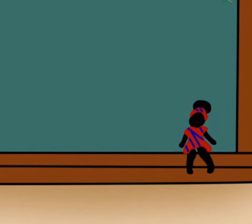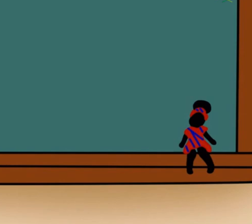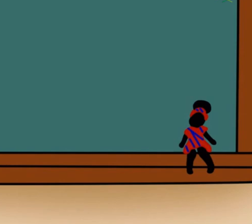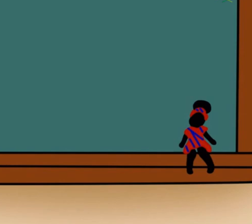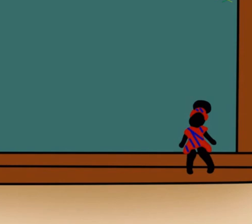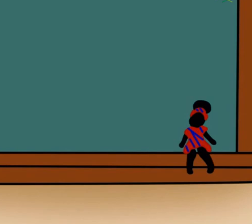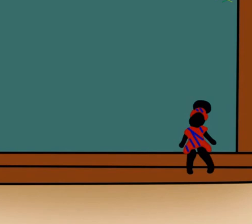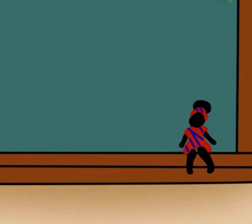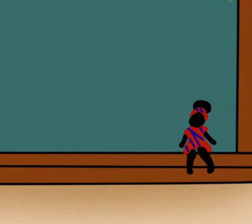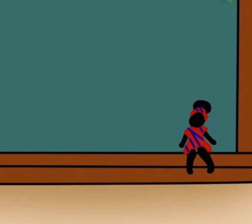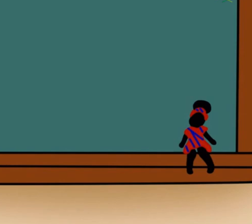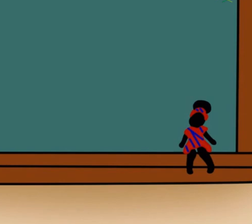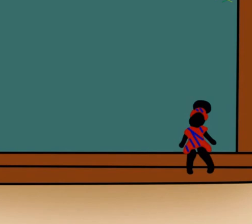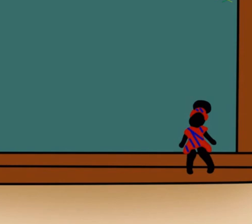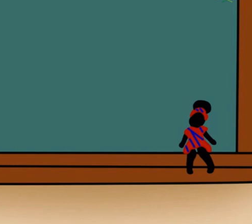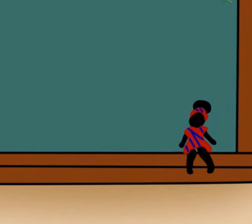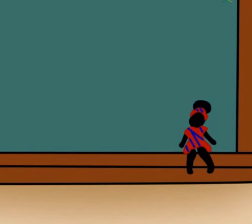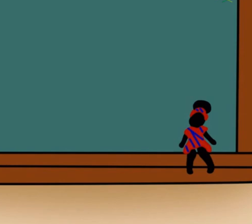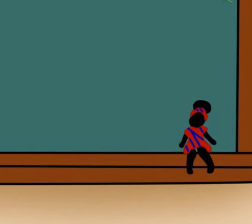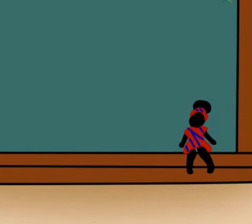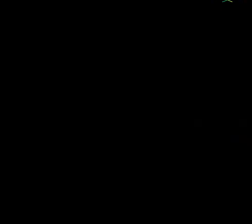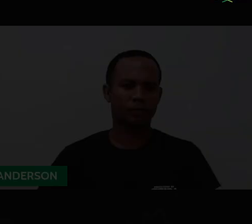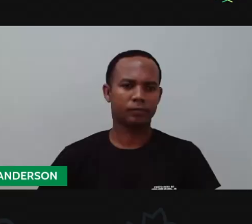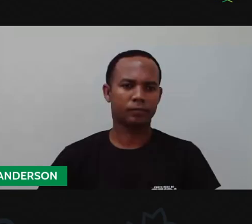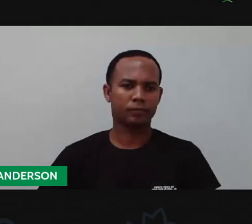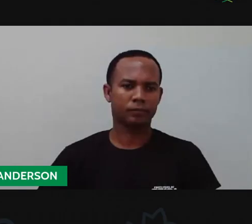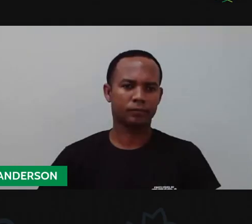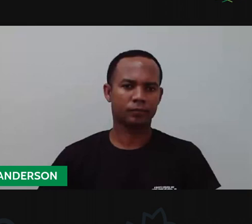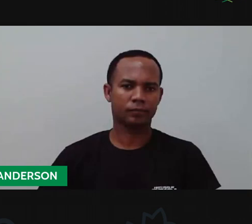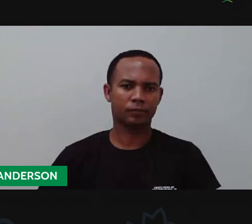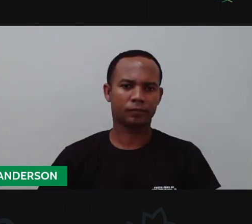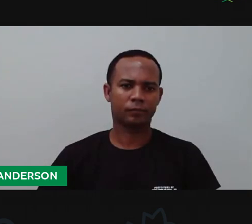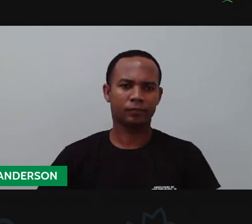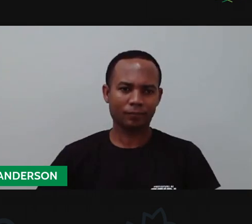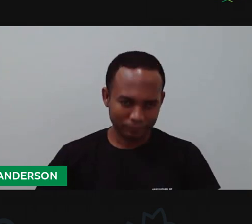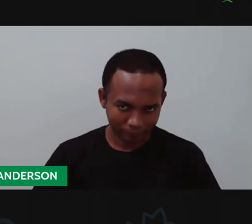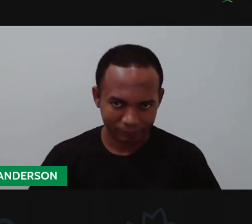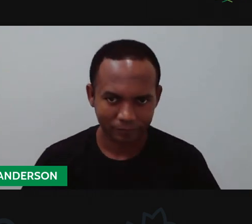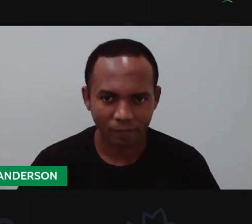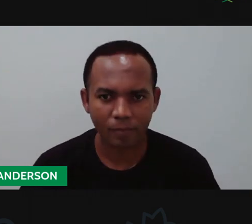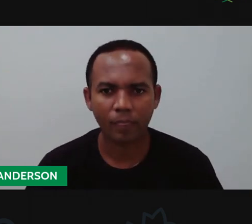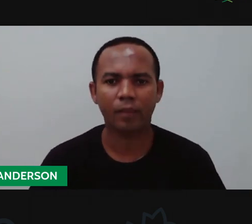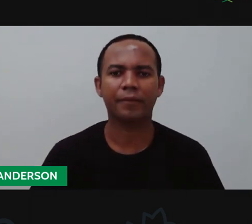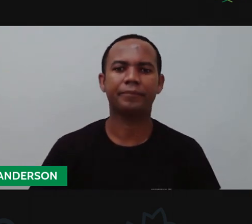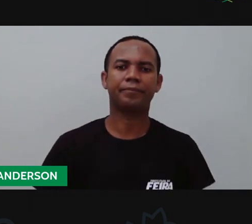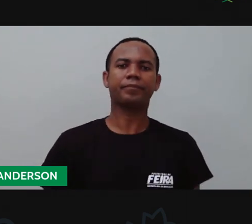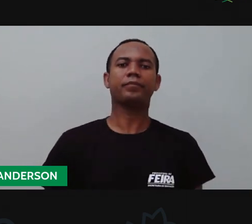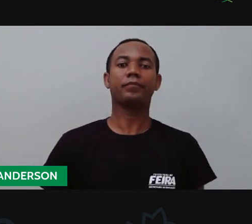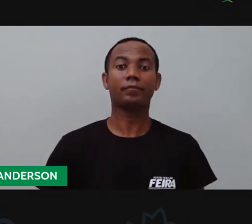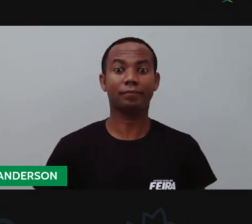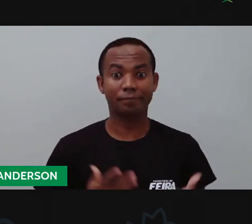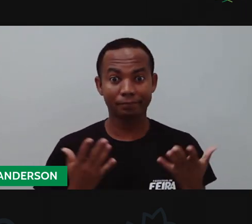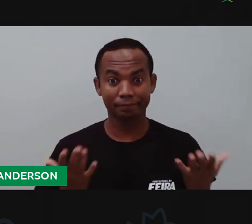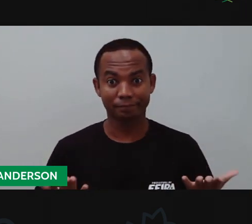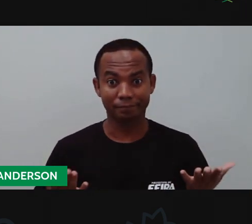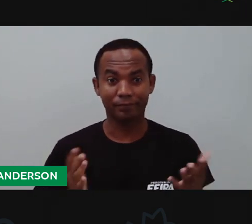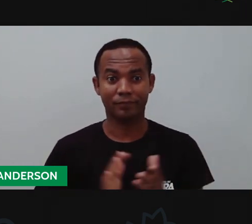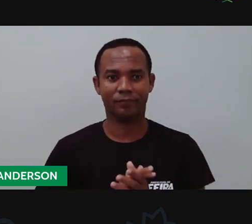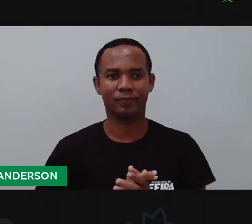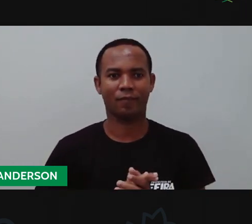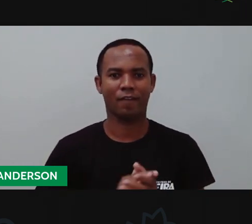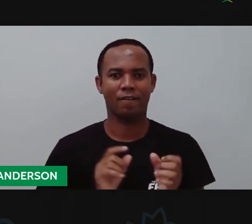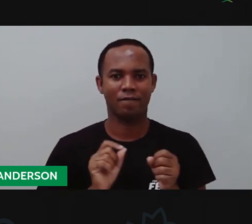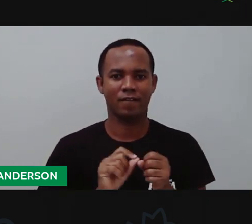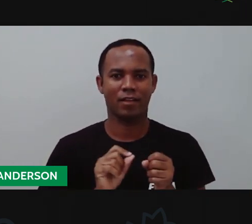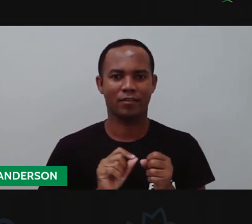preciosos. Até a próxima. Tchau, tchau. Pronto. E que tal a gente